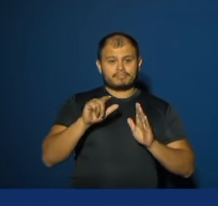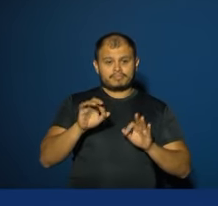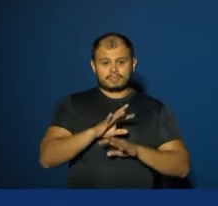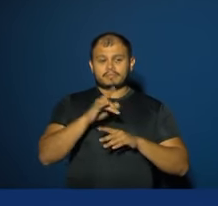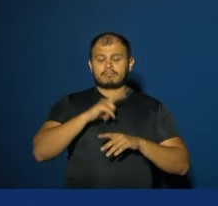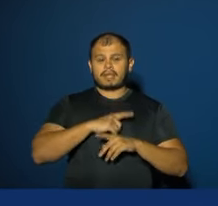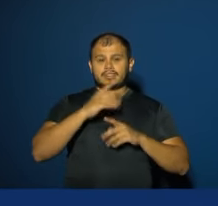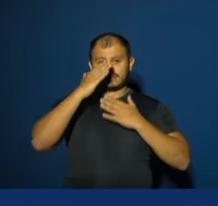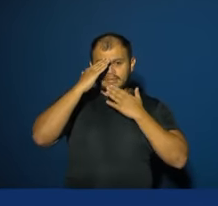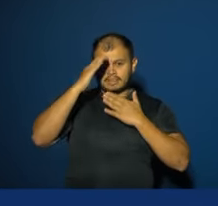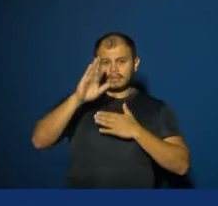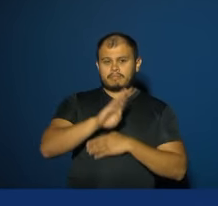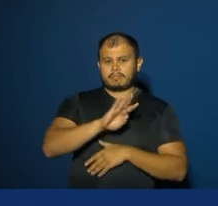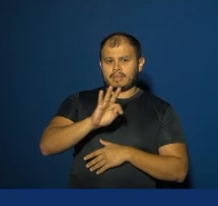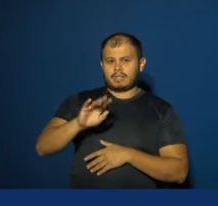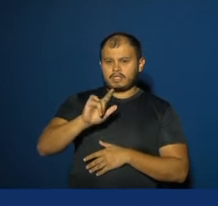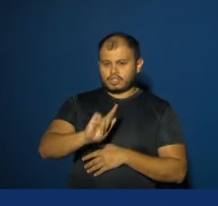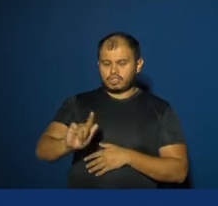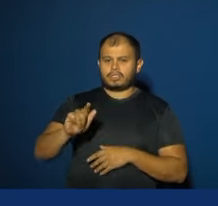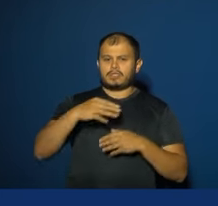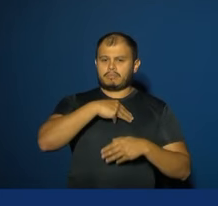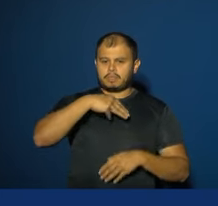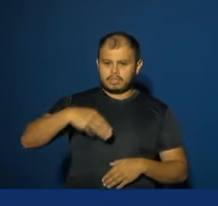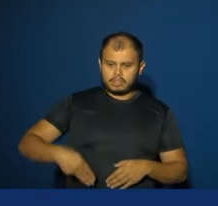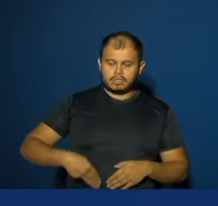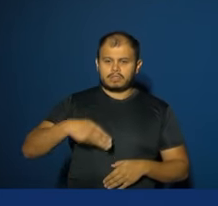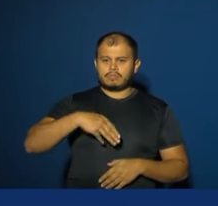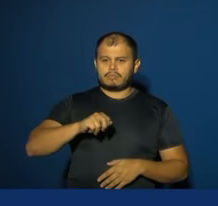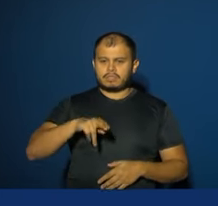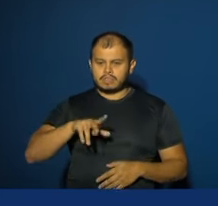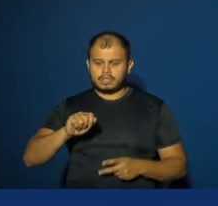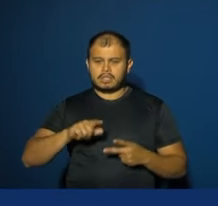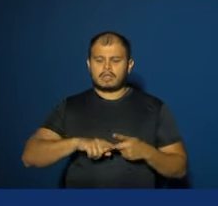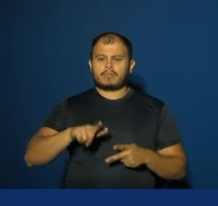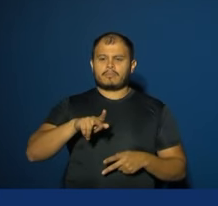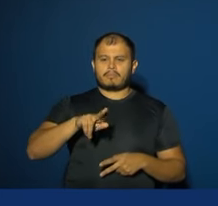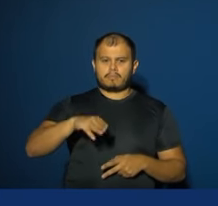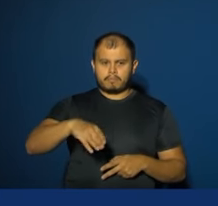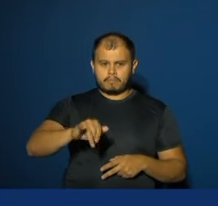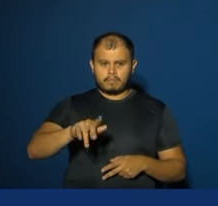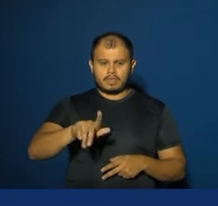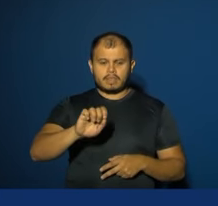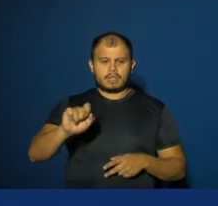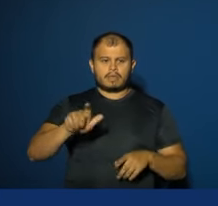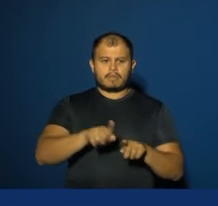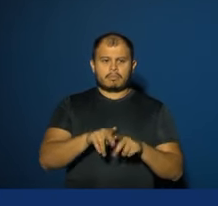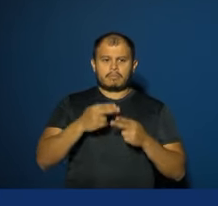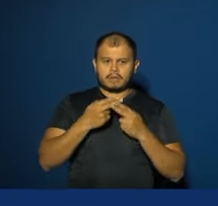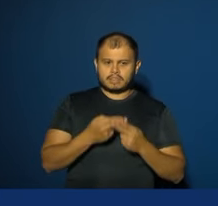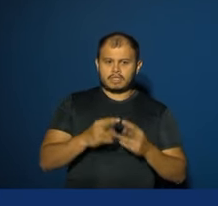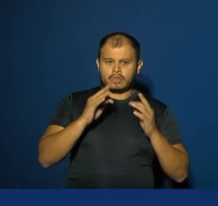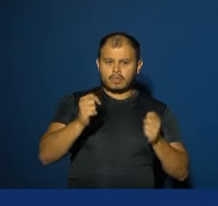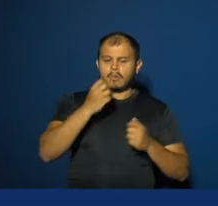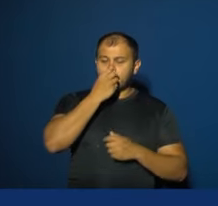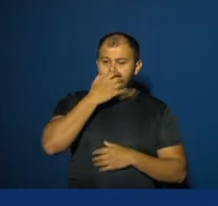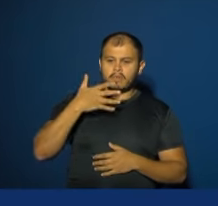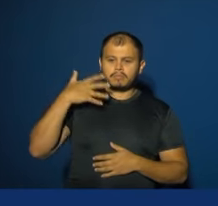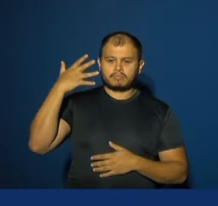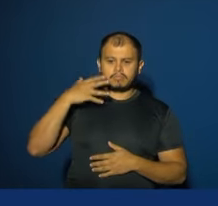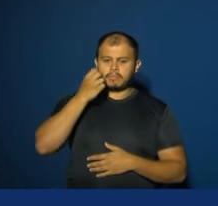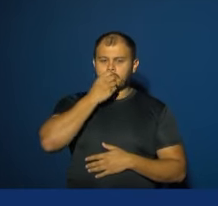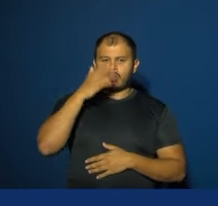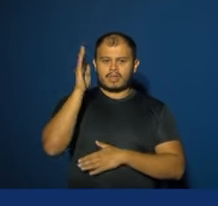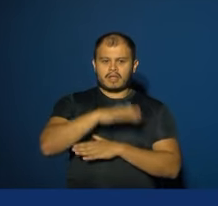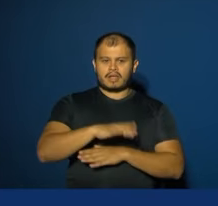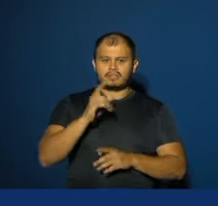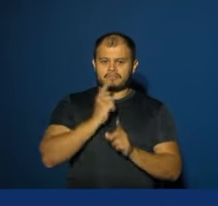agradecer a presença de todos Ministro Marcelo Miguel a todos também pela paciência e pela participação a todos boa conferência uma boa